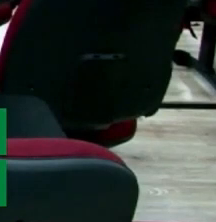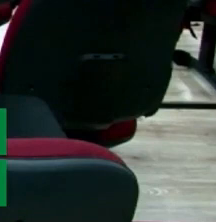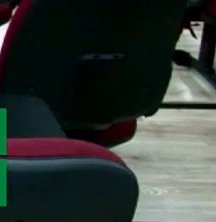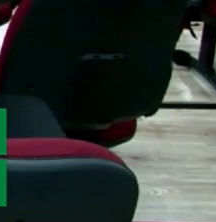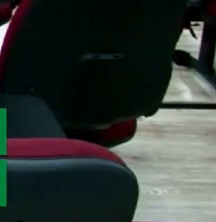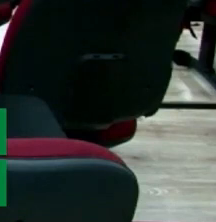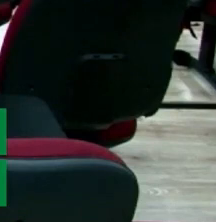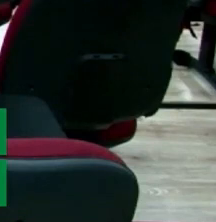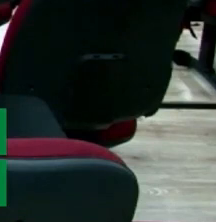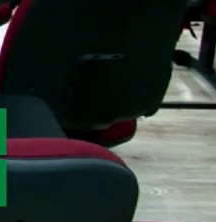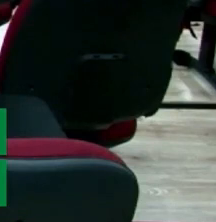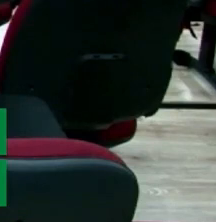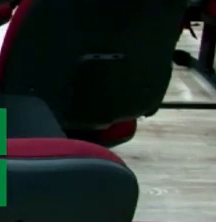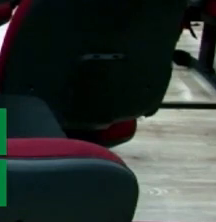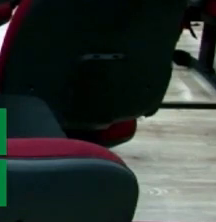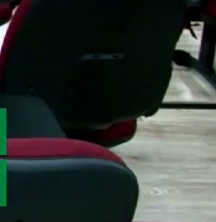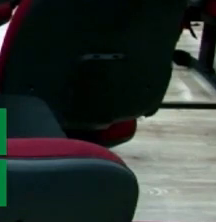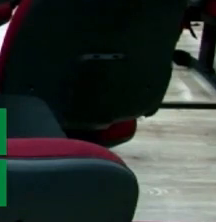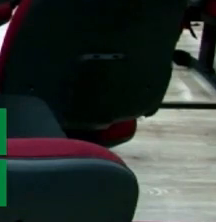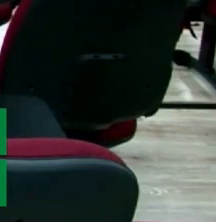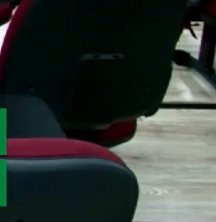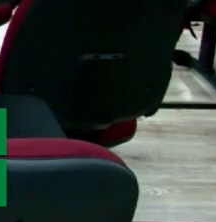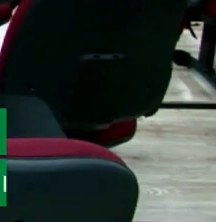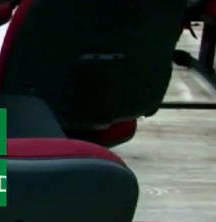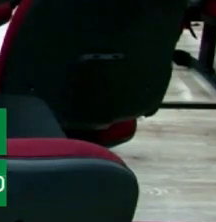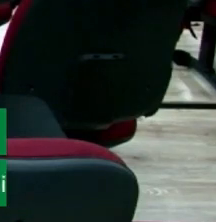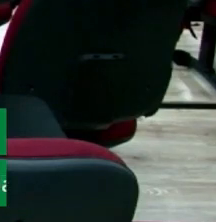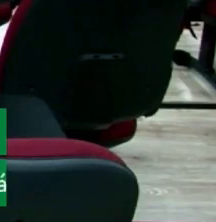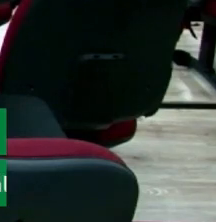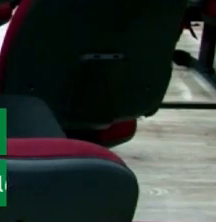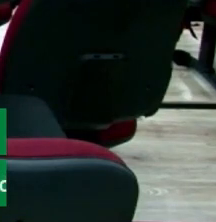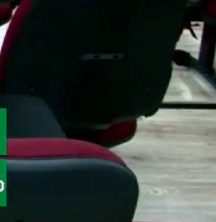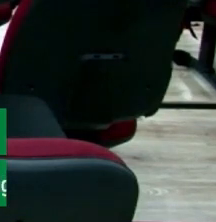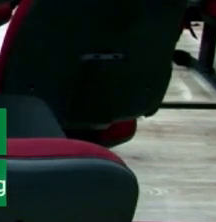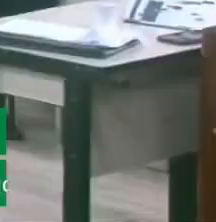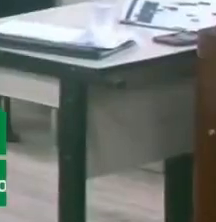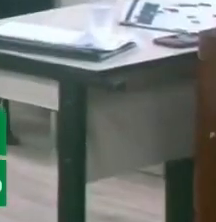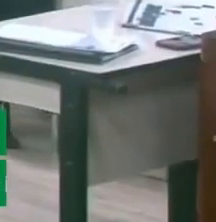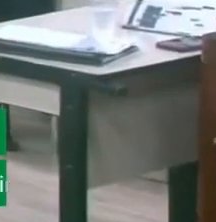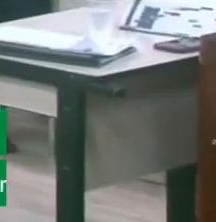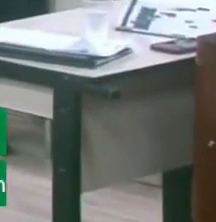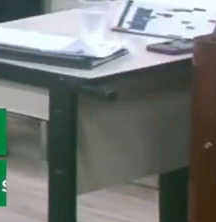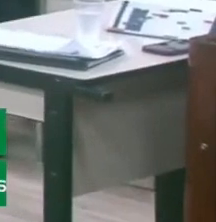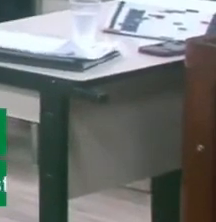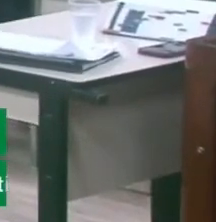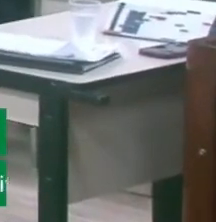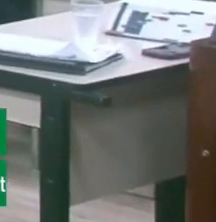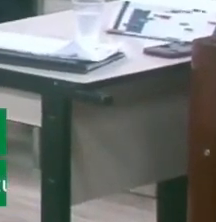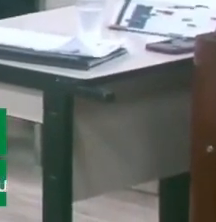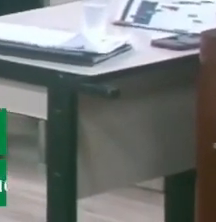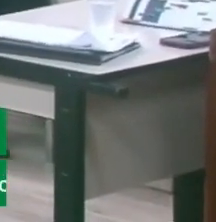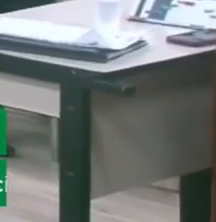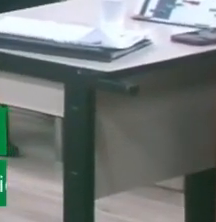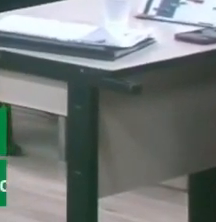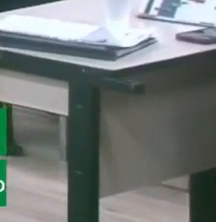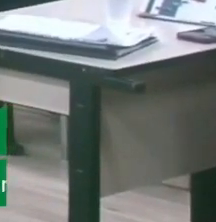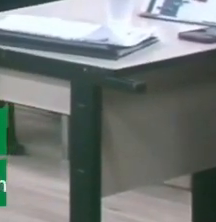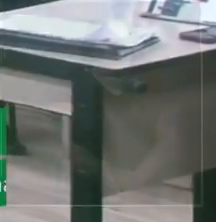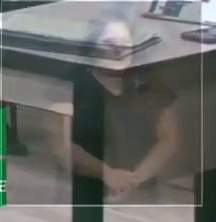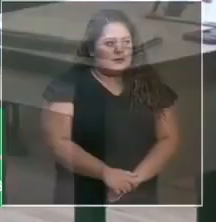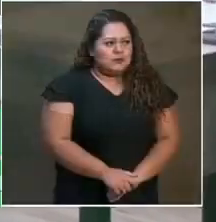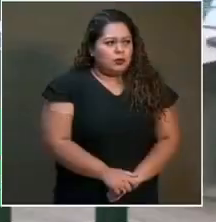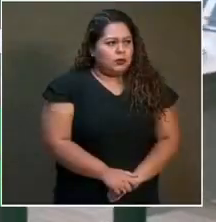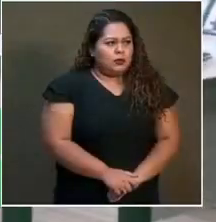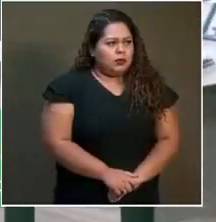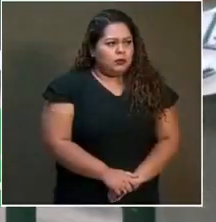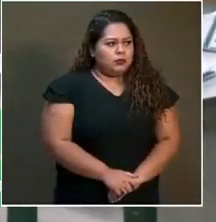A excelentíssima juíza, a qual é o segundo júri que nós fazemos juntos. Doutor Cícero, temos uma história